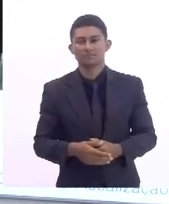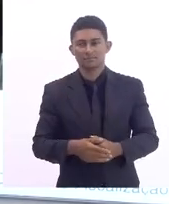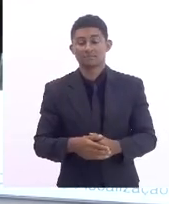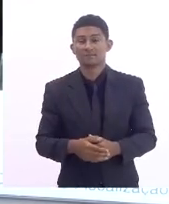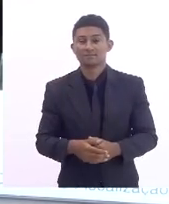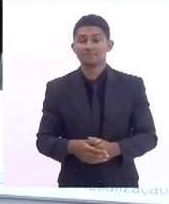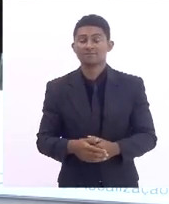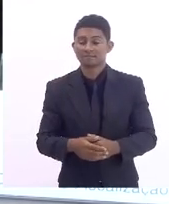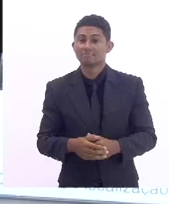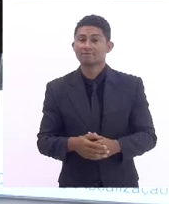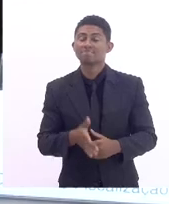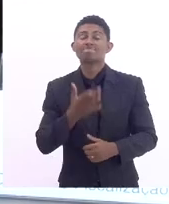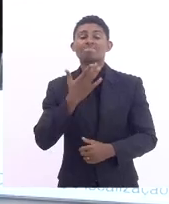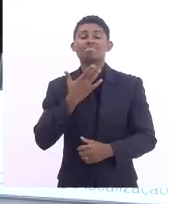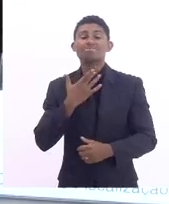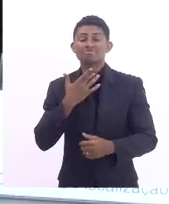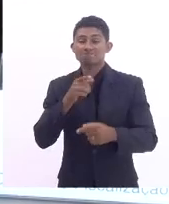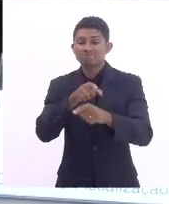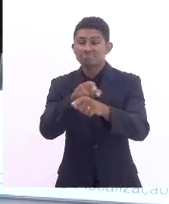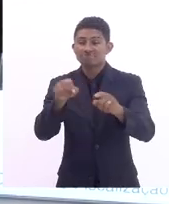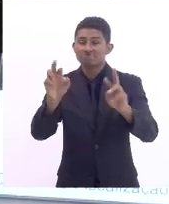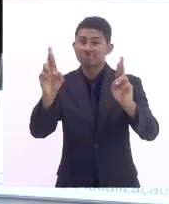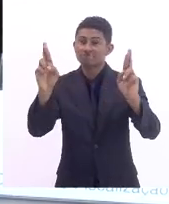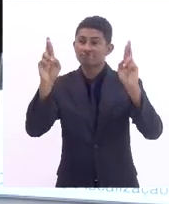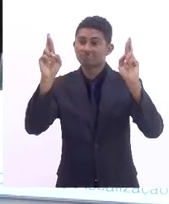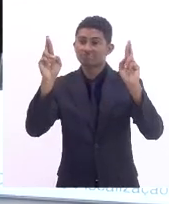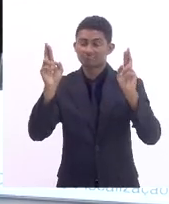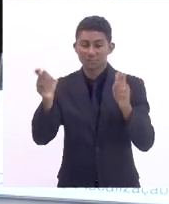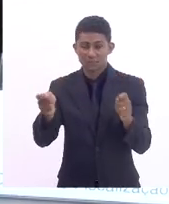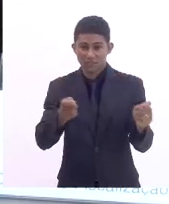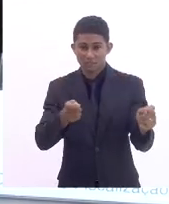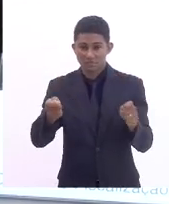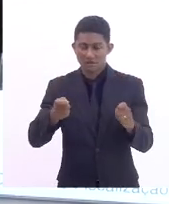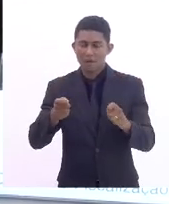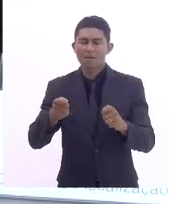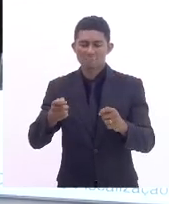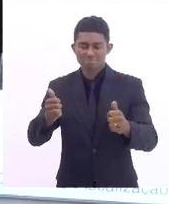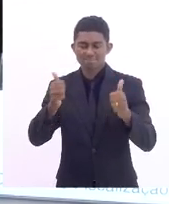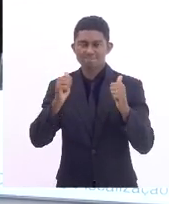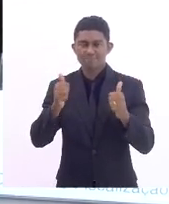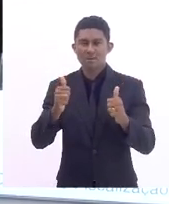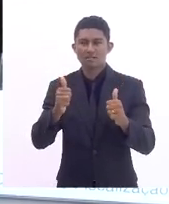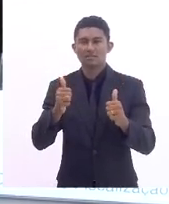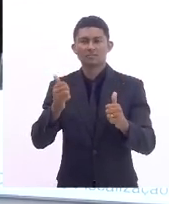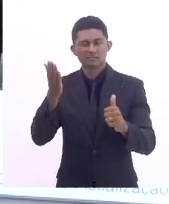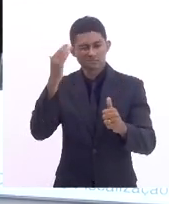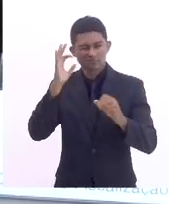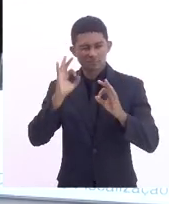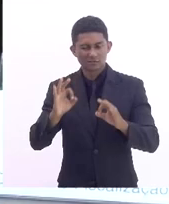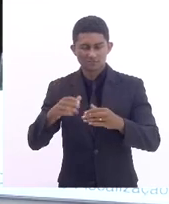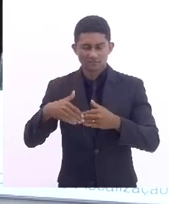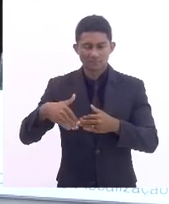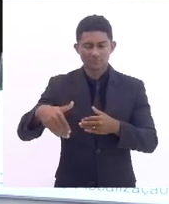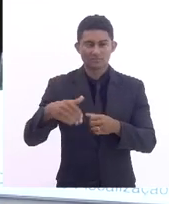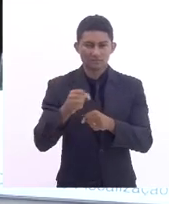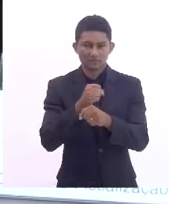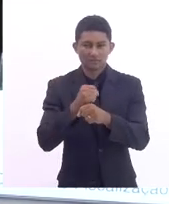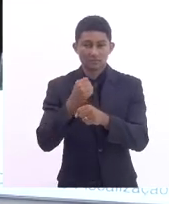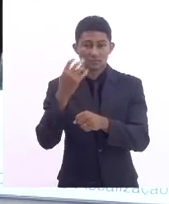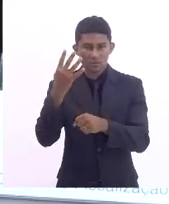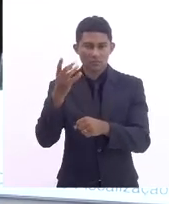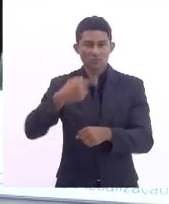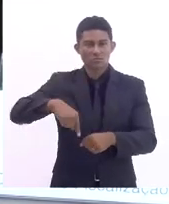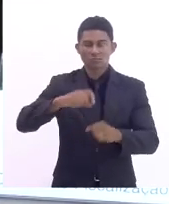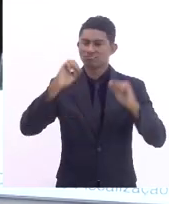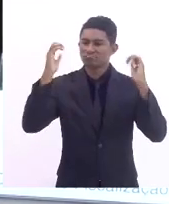desejo um administração muito para Filipa eu tenho certeza que daqui a quatro anos nós vamos estar comemorando